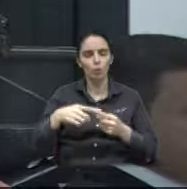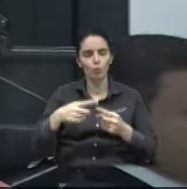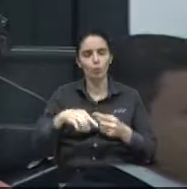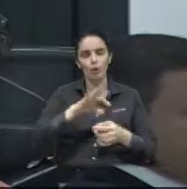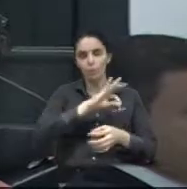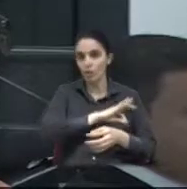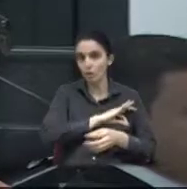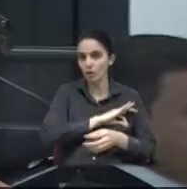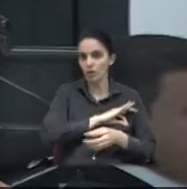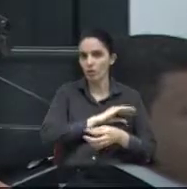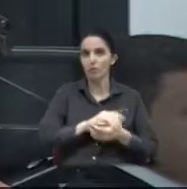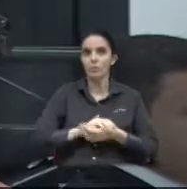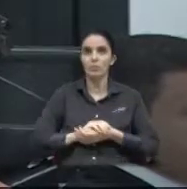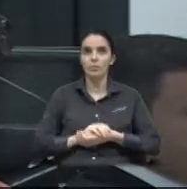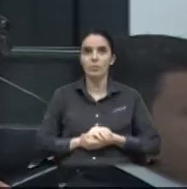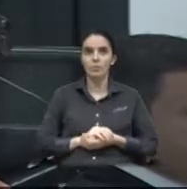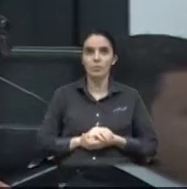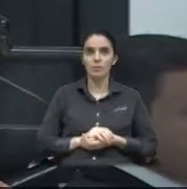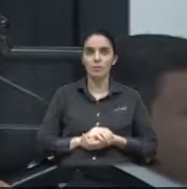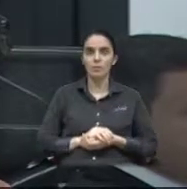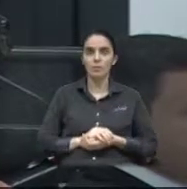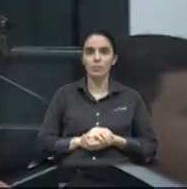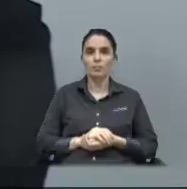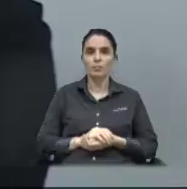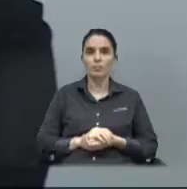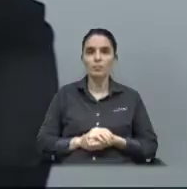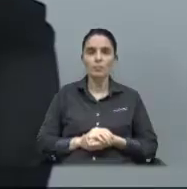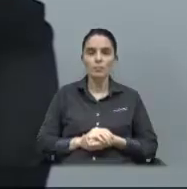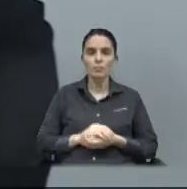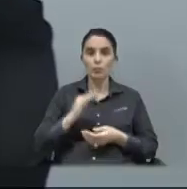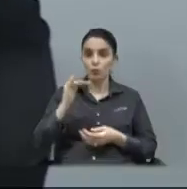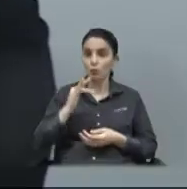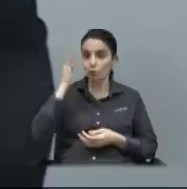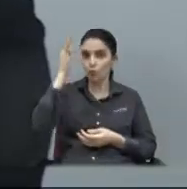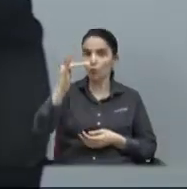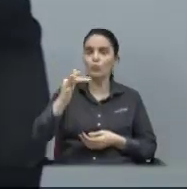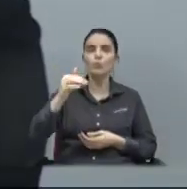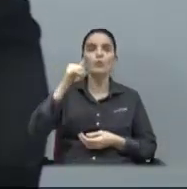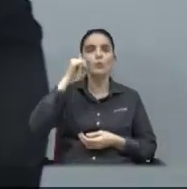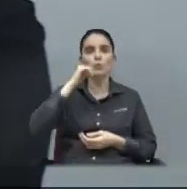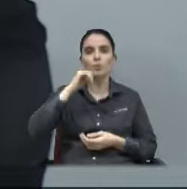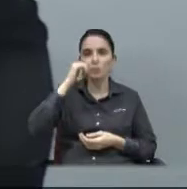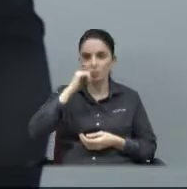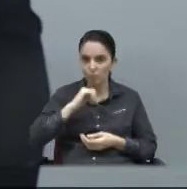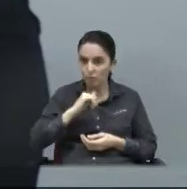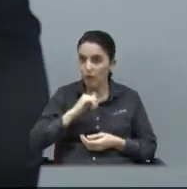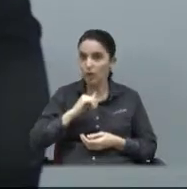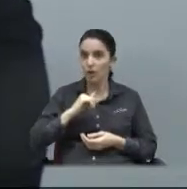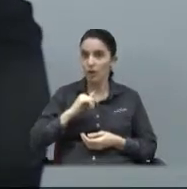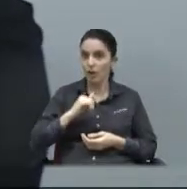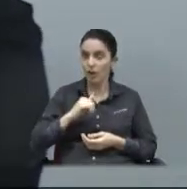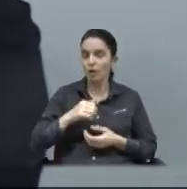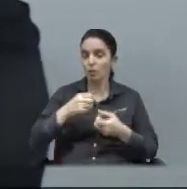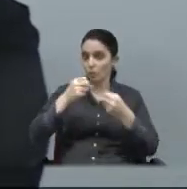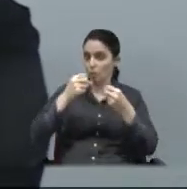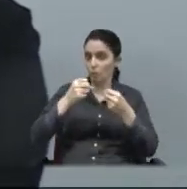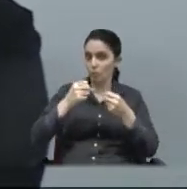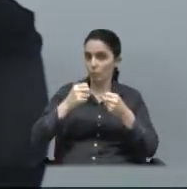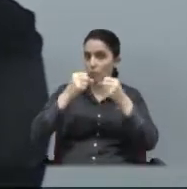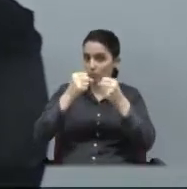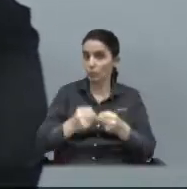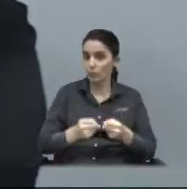eu acho que não vai levar muito tempo a mulher vai ter a opção de fazer o tiro de guerra já tenho lido alguma coisa alguma coisa